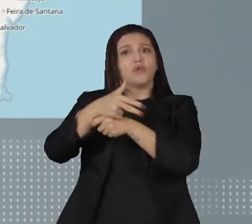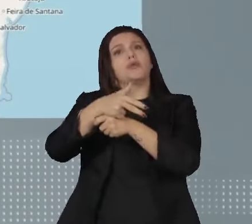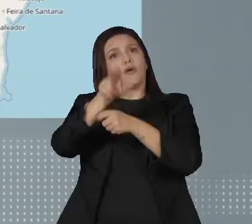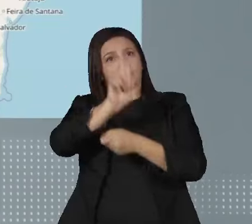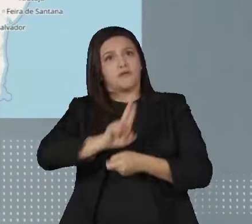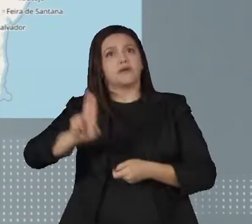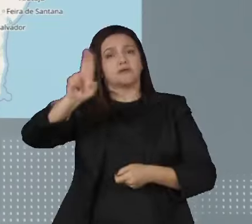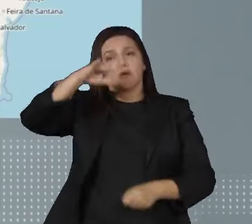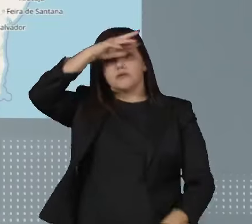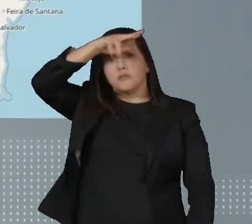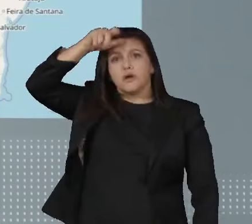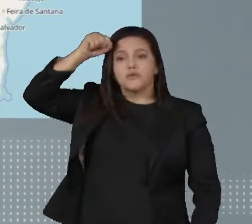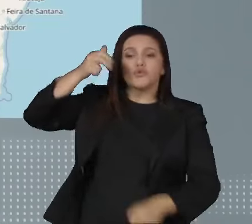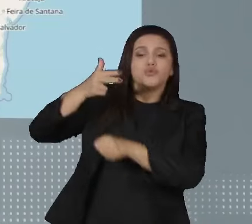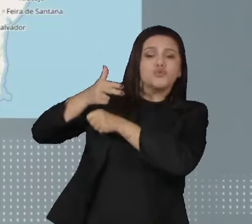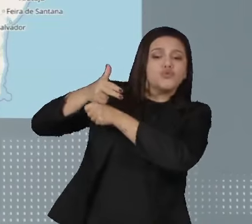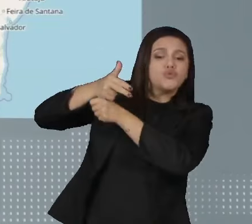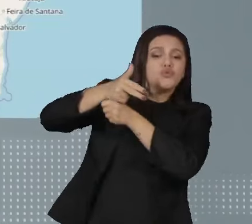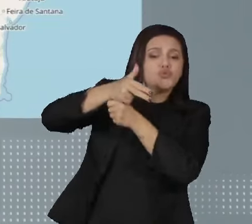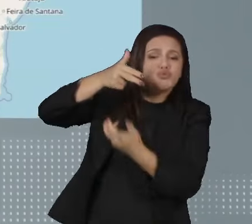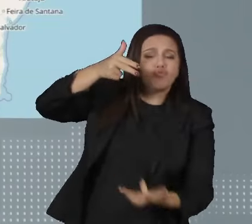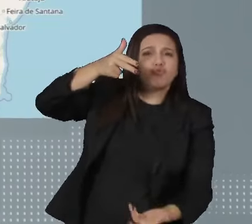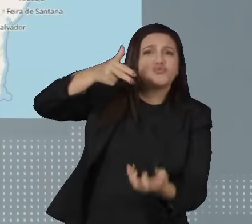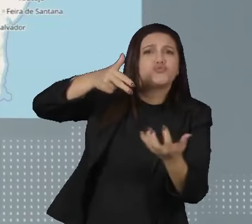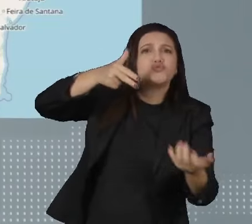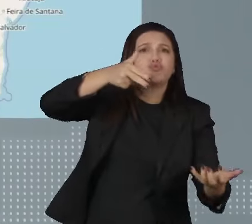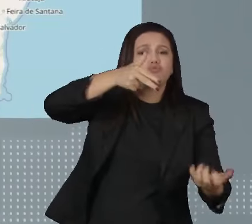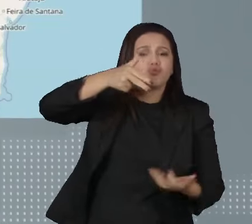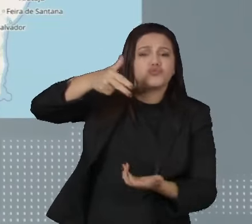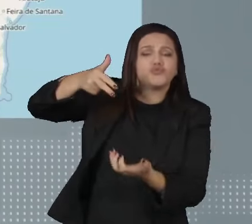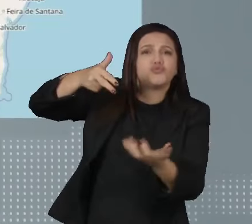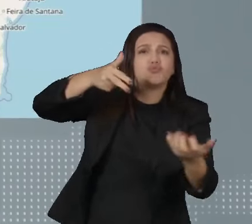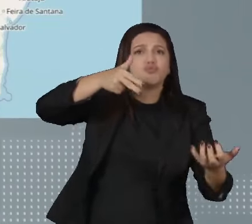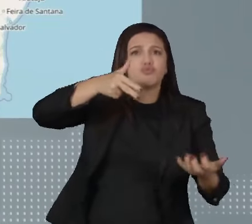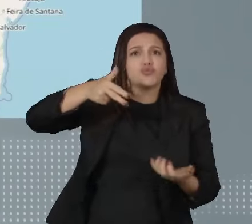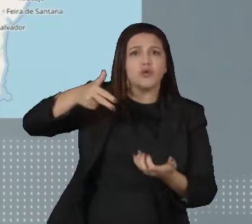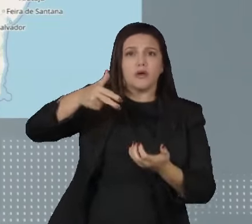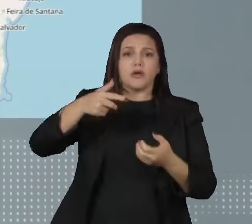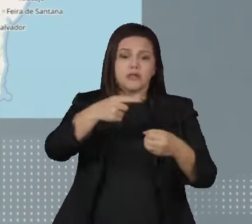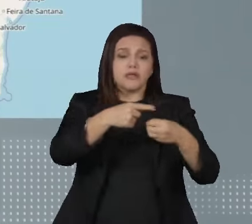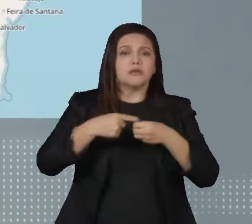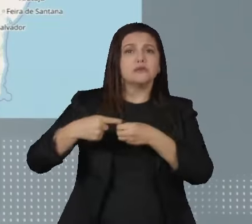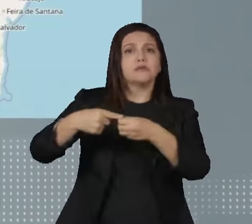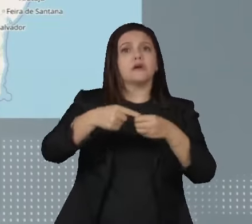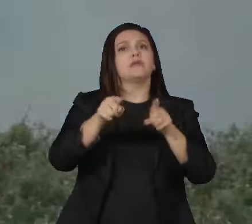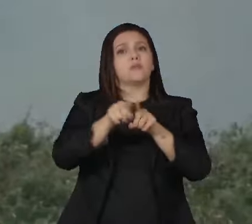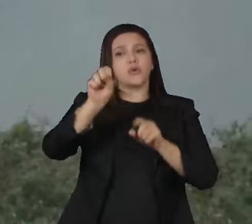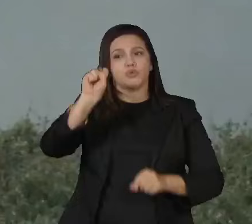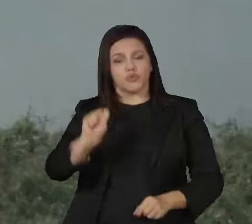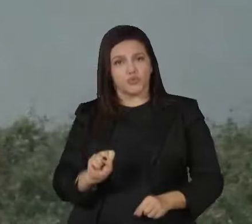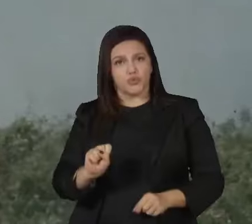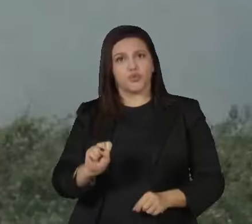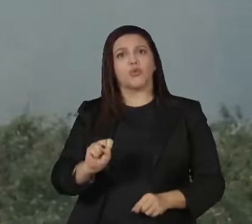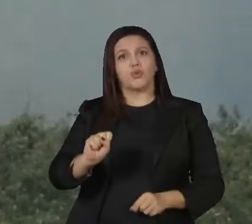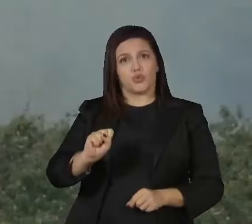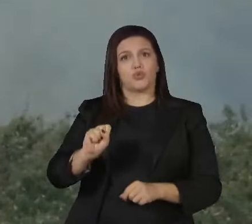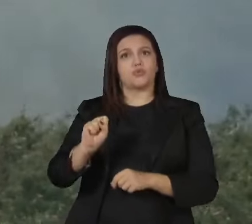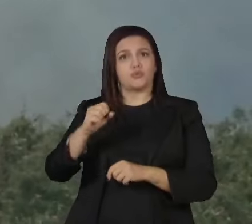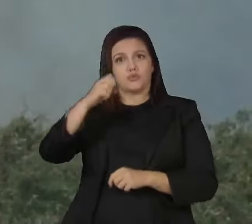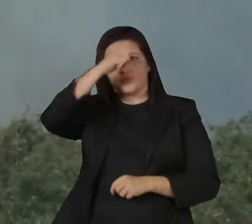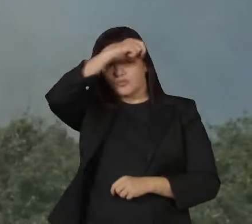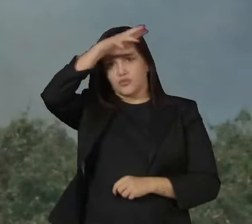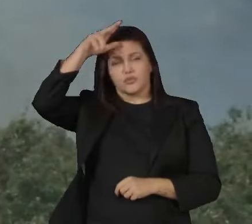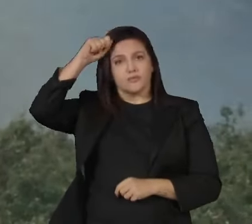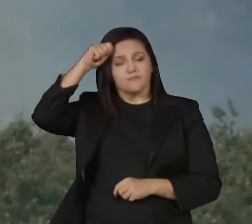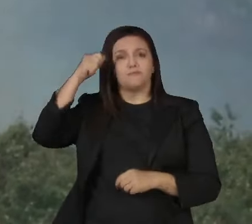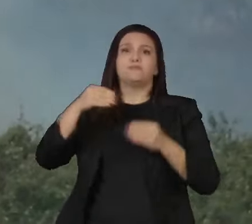Amazonas monitora As queimadas na Capital em cidades próximas e também no sul do estado e mostra o quanto